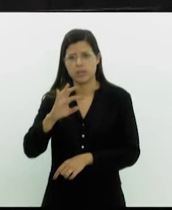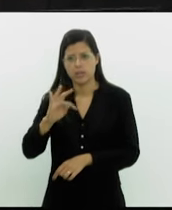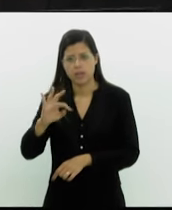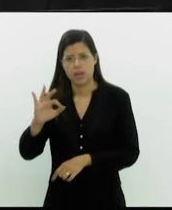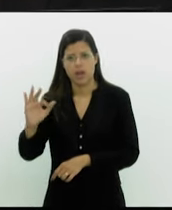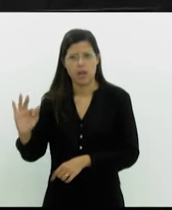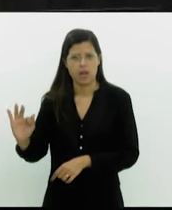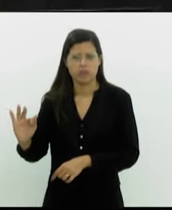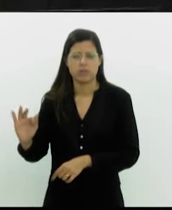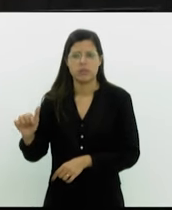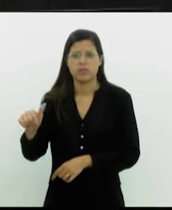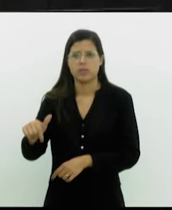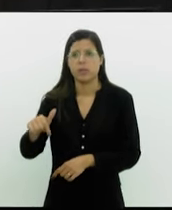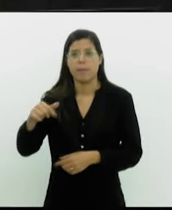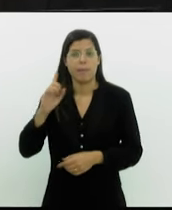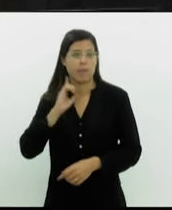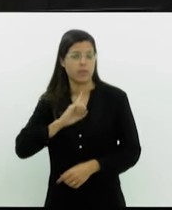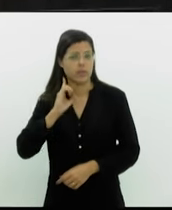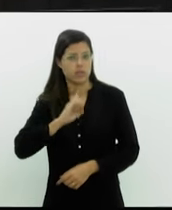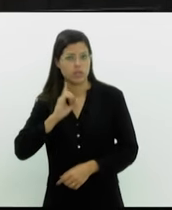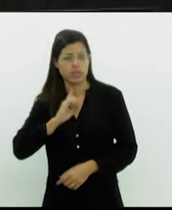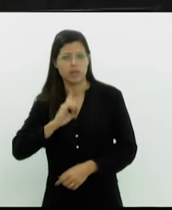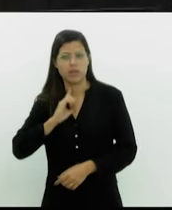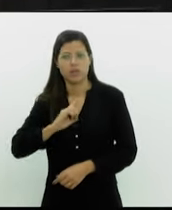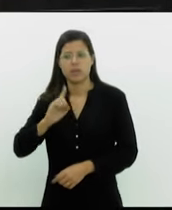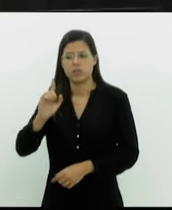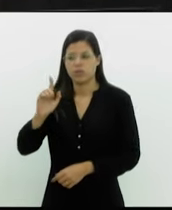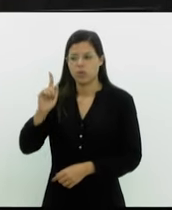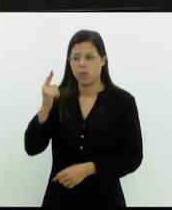Gerais, para Goiás.